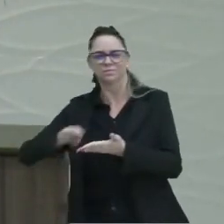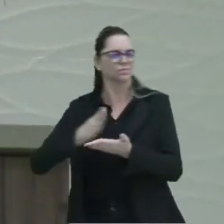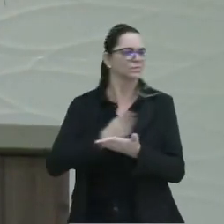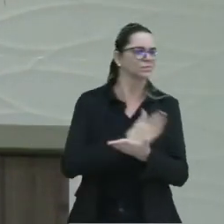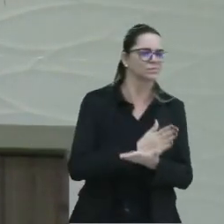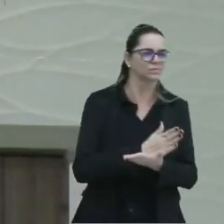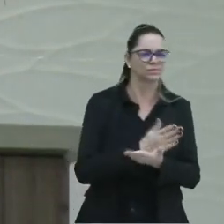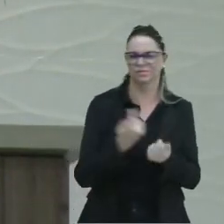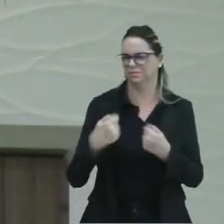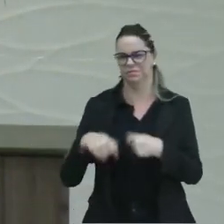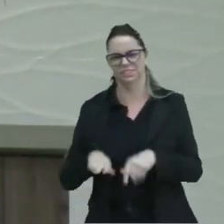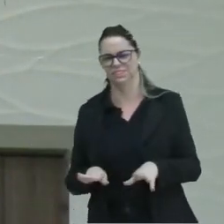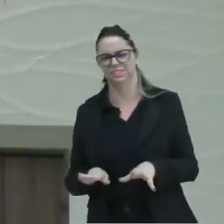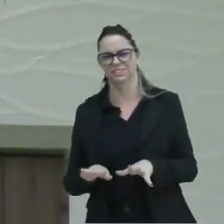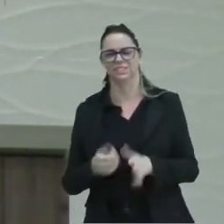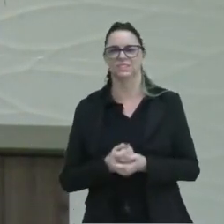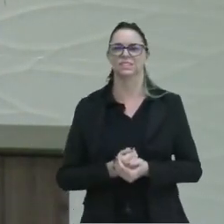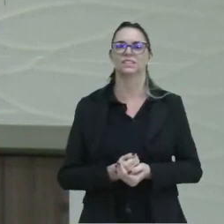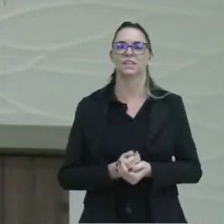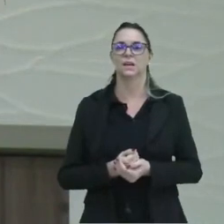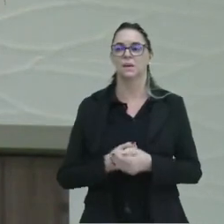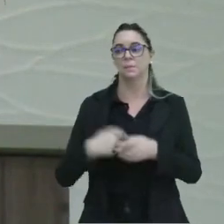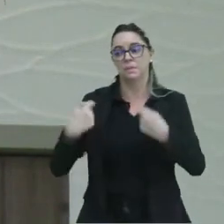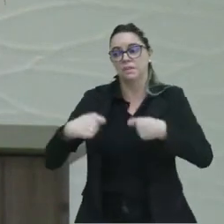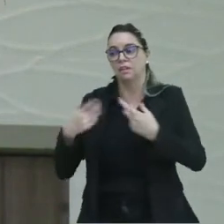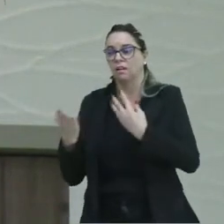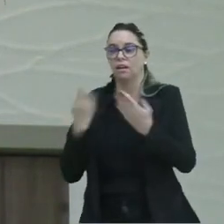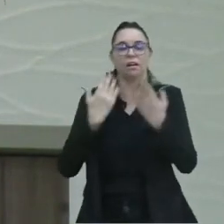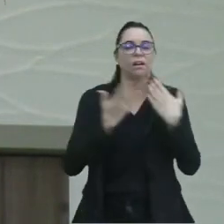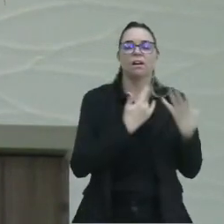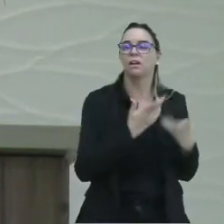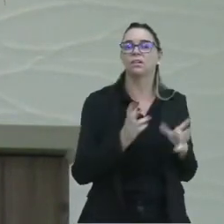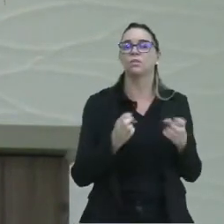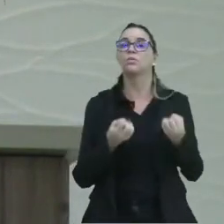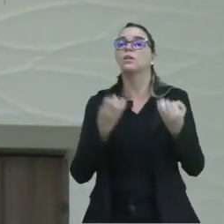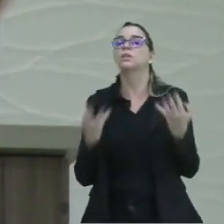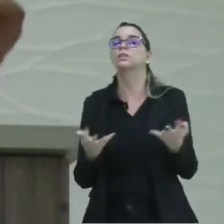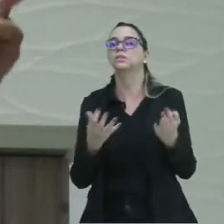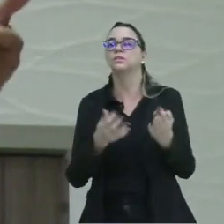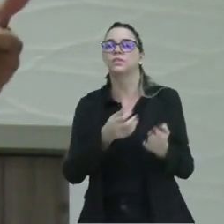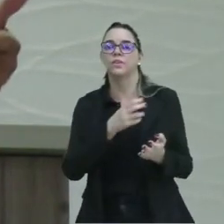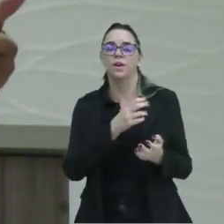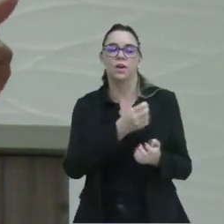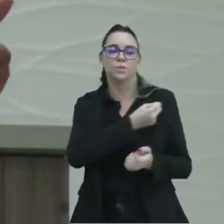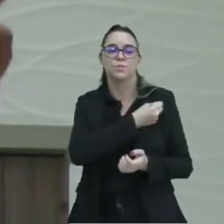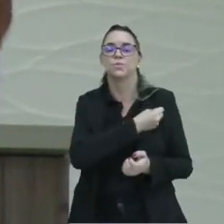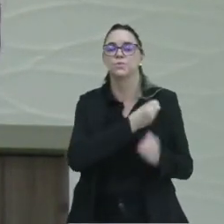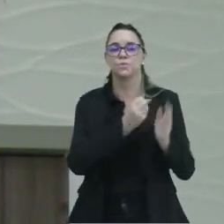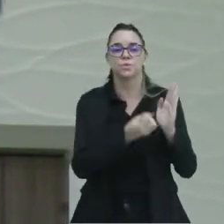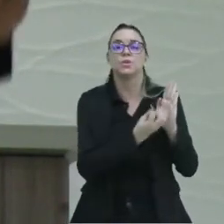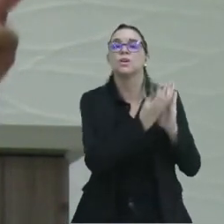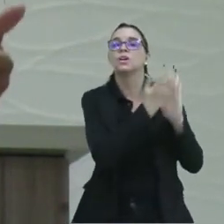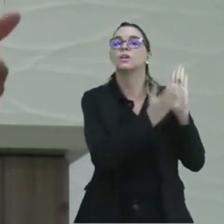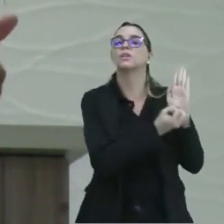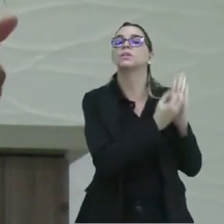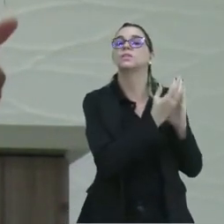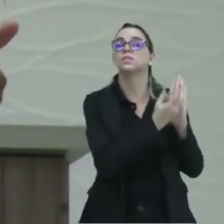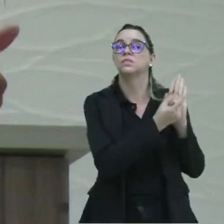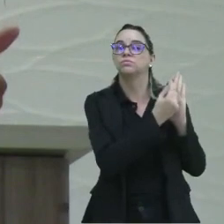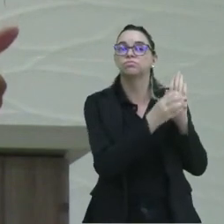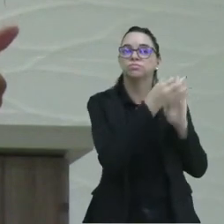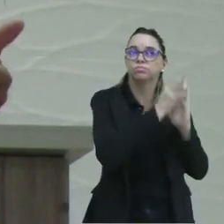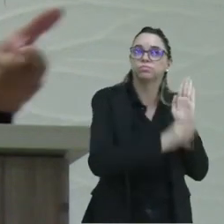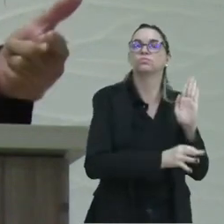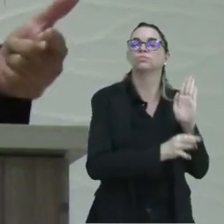necessidade disso. Aqui nós vamos fazer uma audiência pública para discutir os valores, quanto está sendo gasto, o que pode ser pago ao